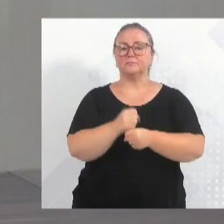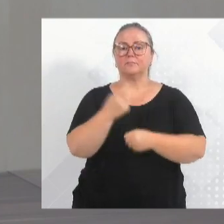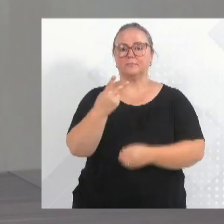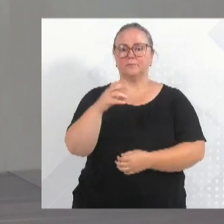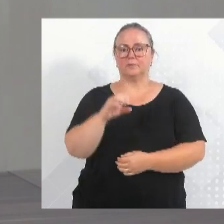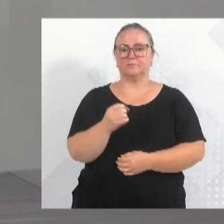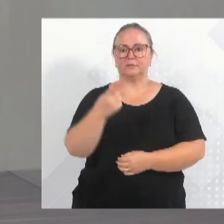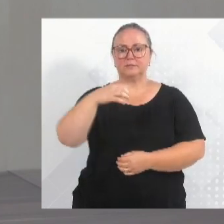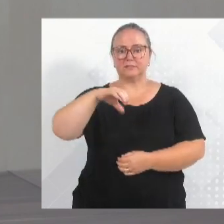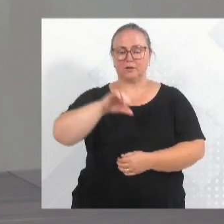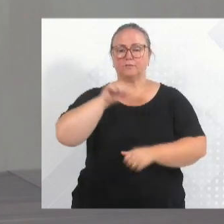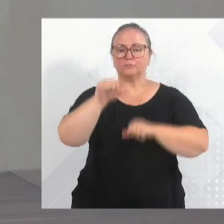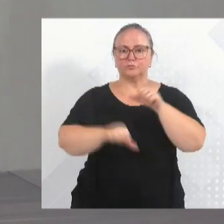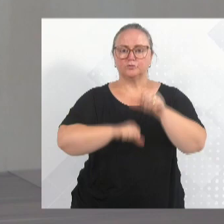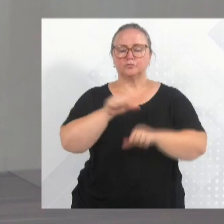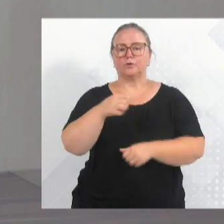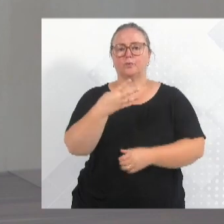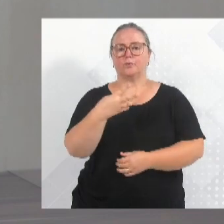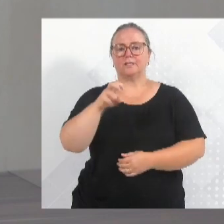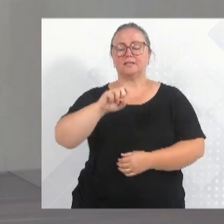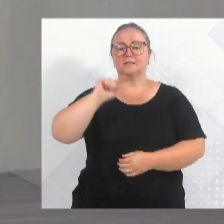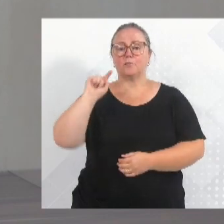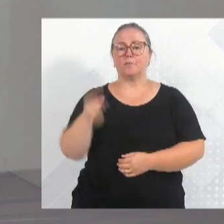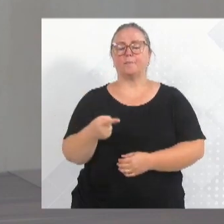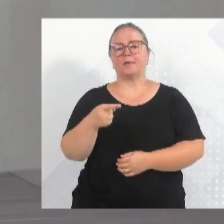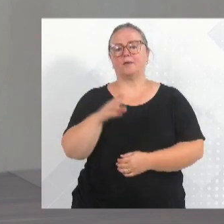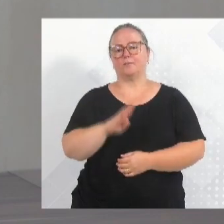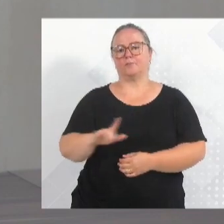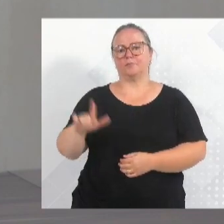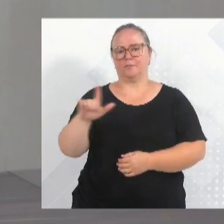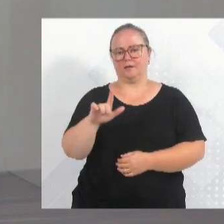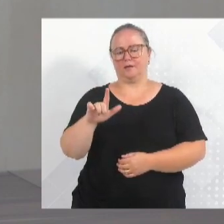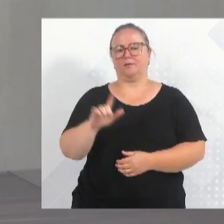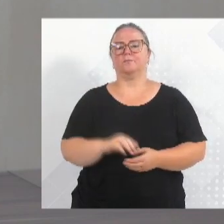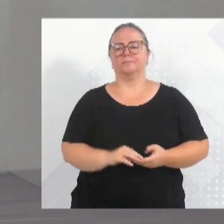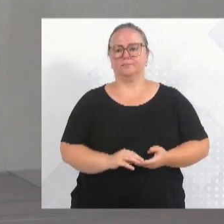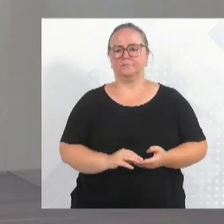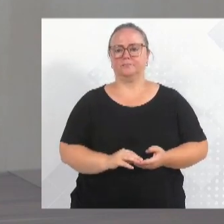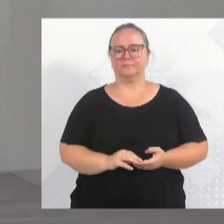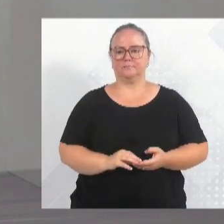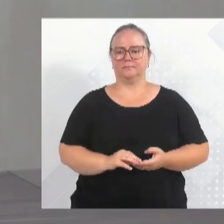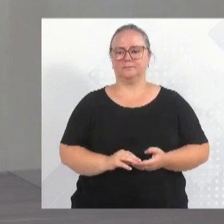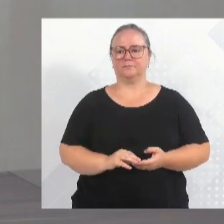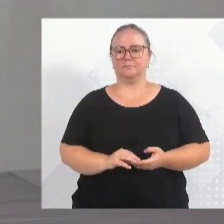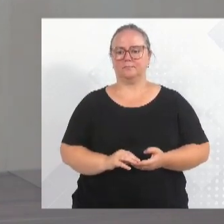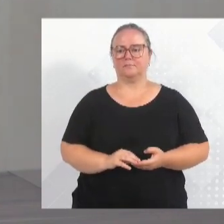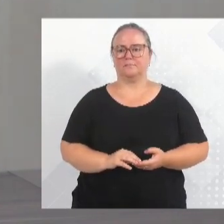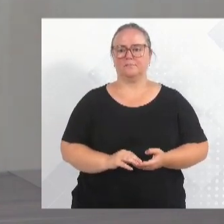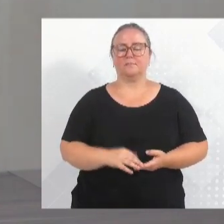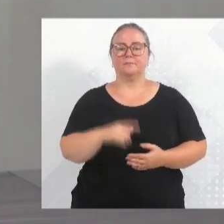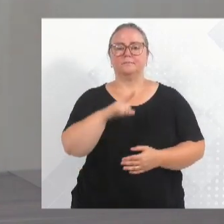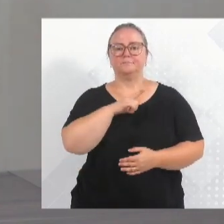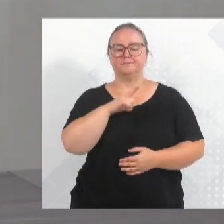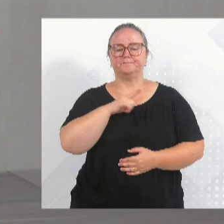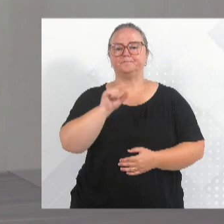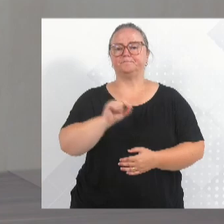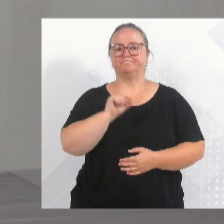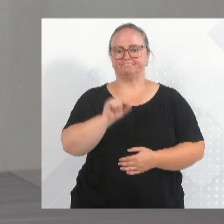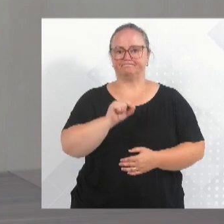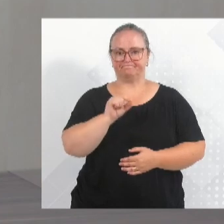troca de 45 mil hidrômetros na cidade. Isso faz com que haja o